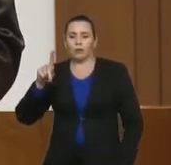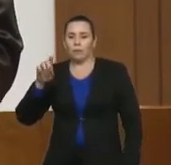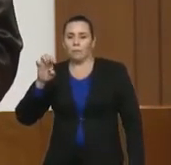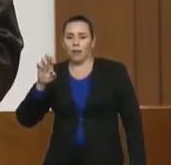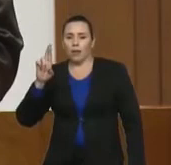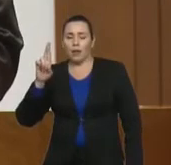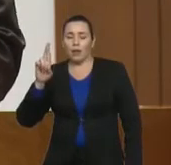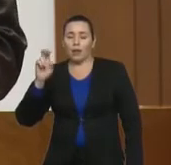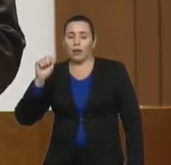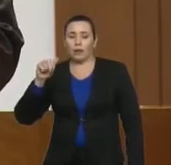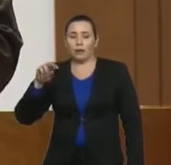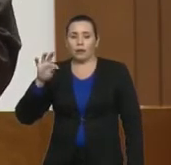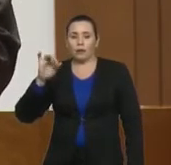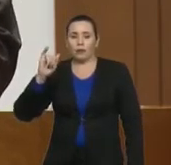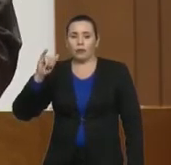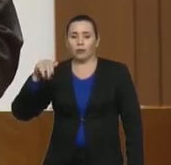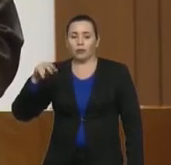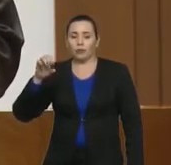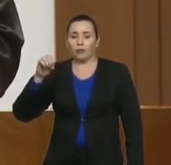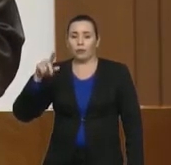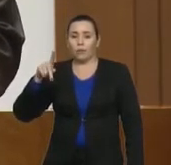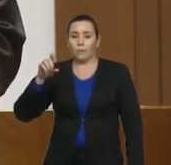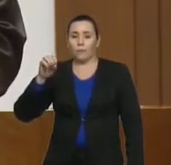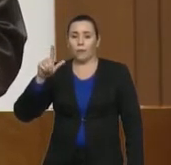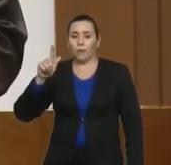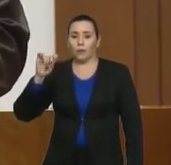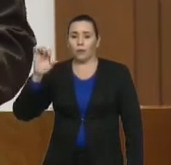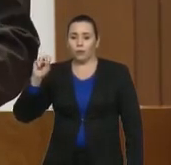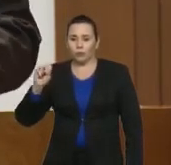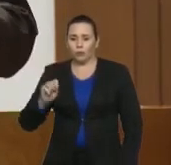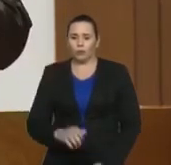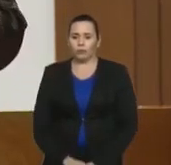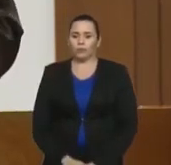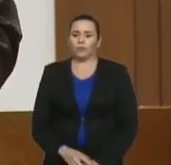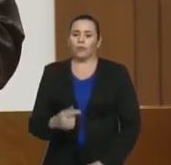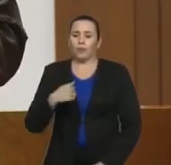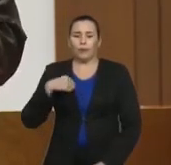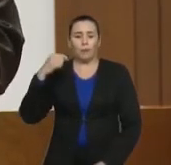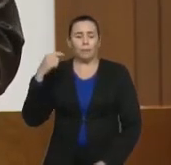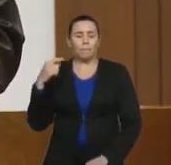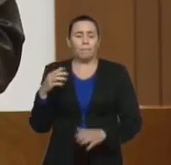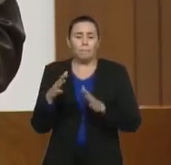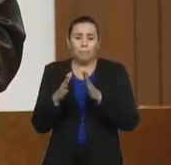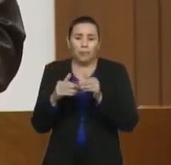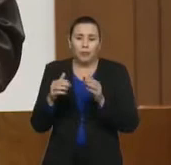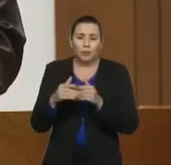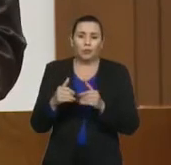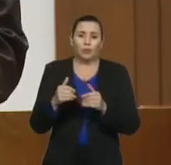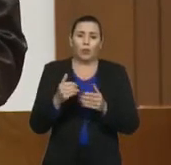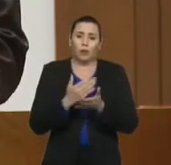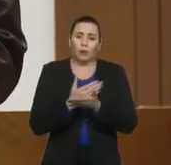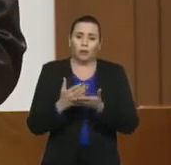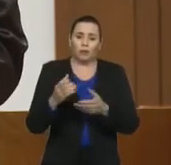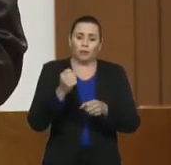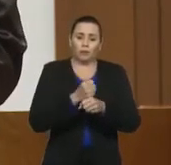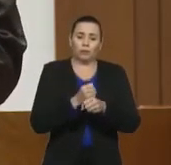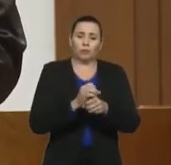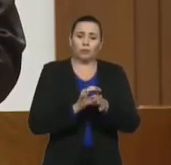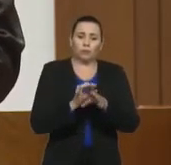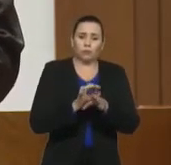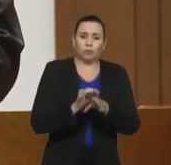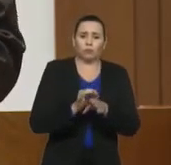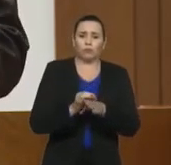é um tapa-buraco paliativo para que possa fazer uma reconstrução dessa estrada. Então, nós não vamos